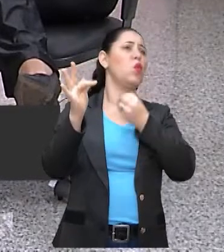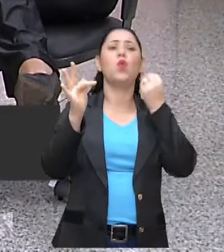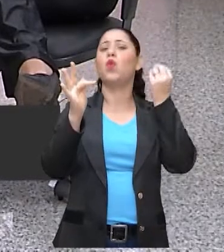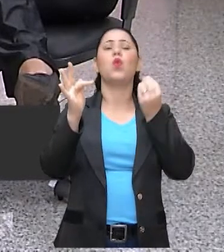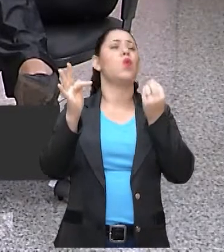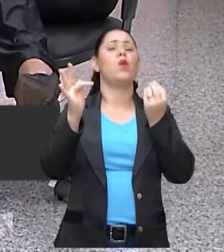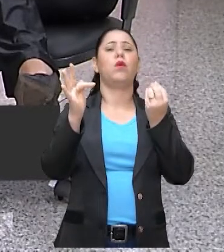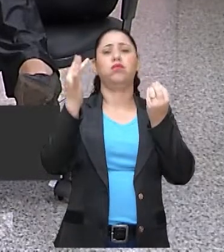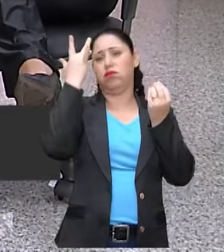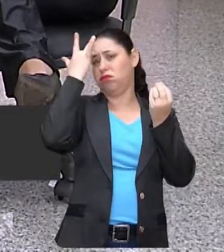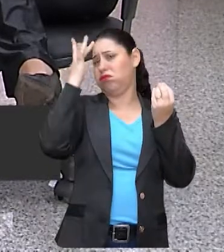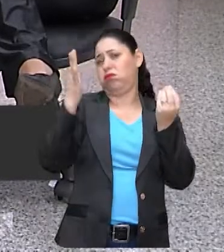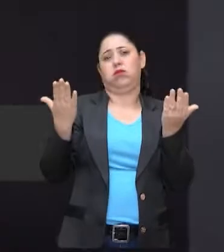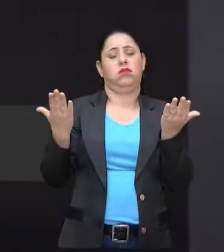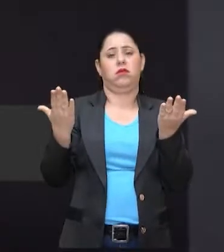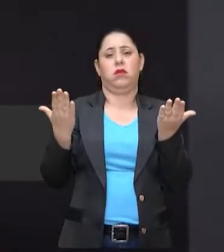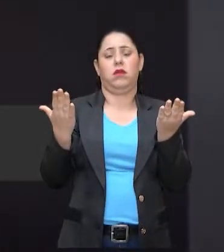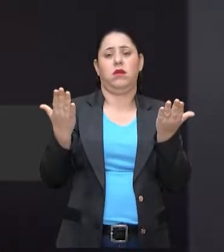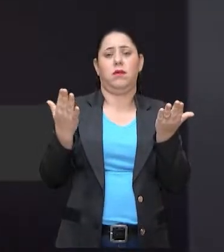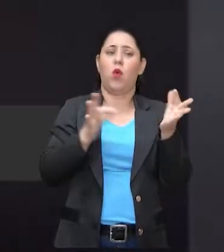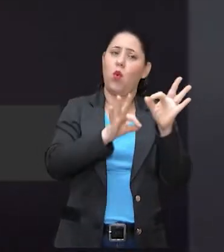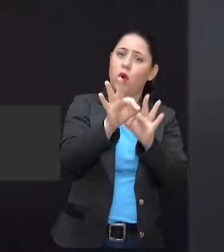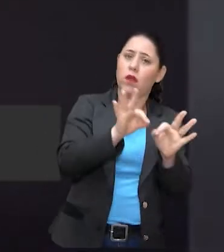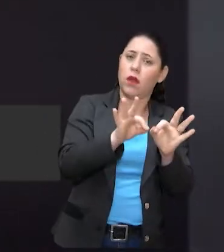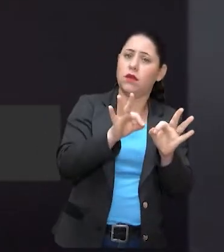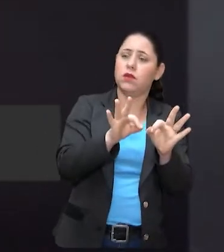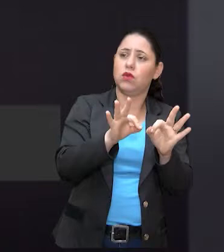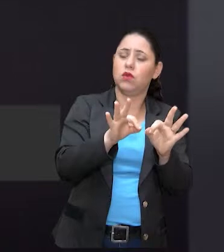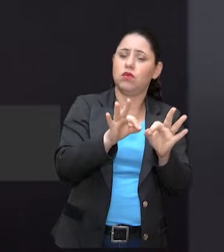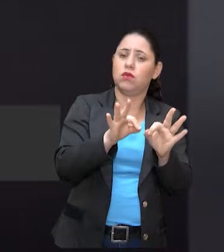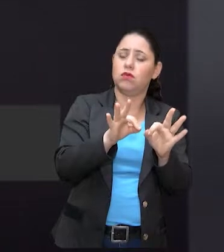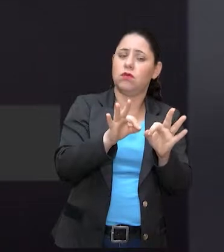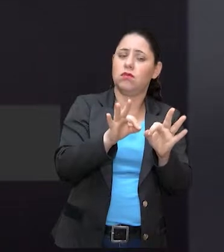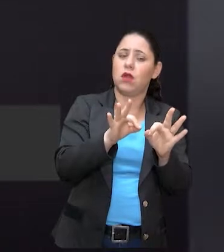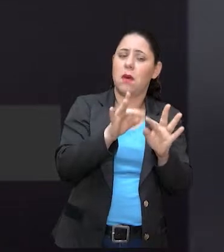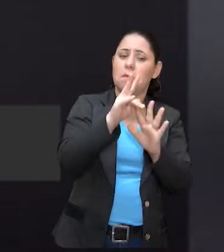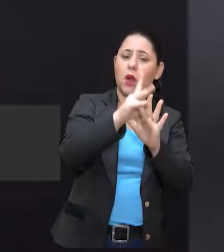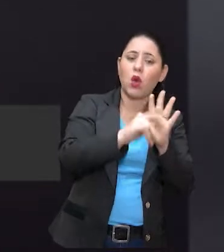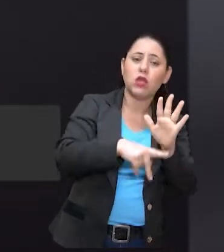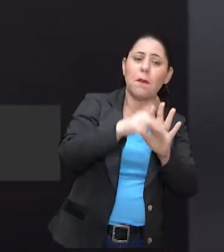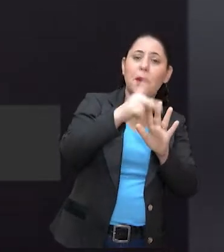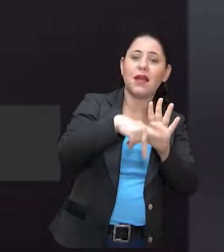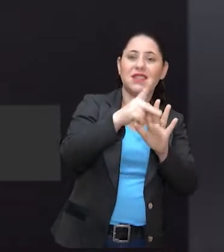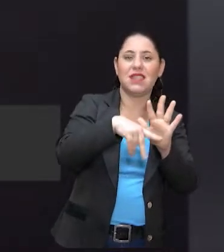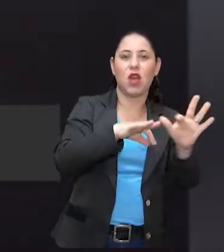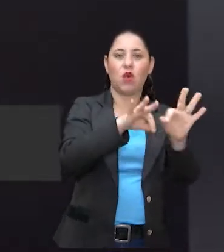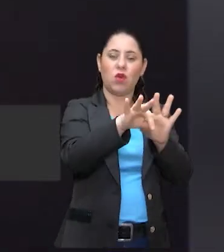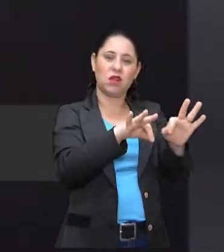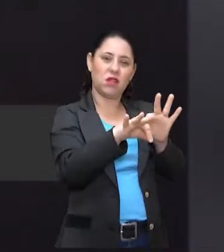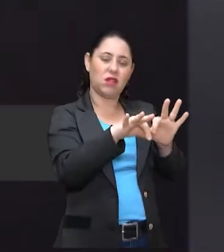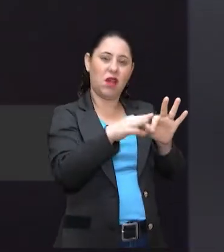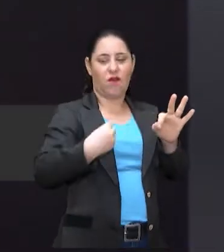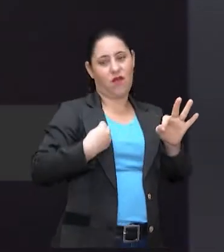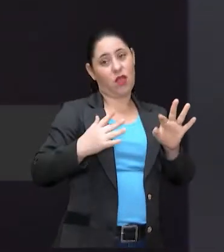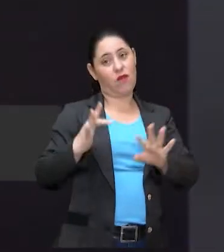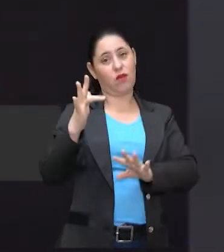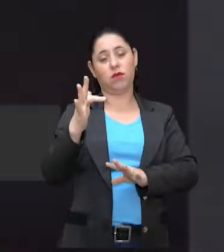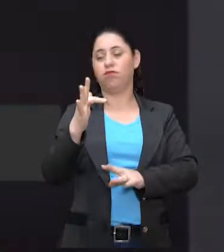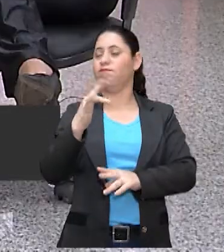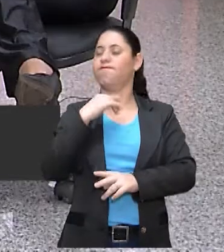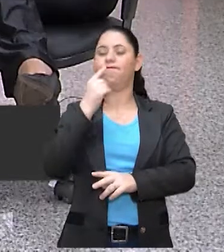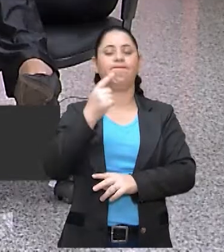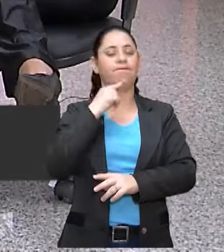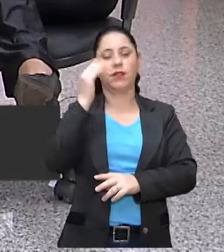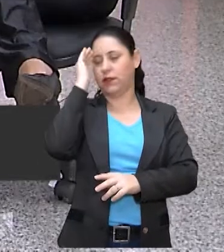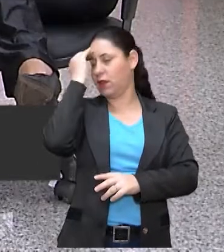ter um fôlego, né, essa projeção ainda, então a gente também não consegue se programar, a gente não consegue entender, né, o que